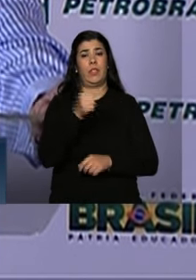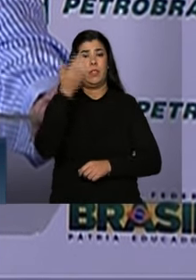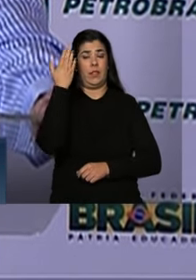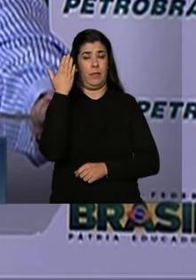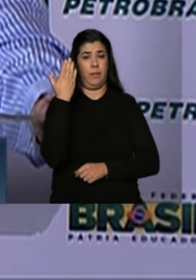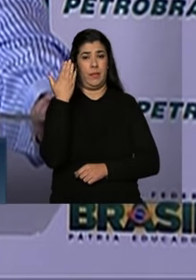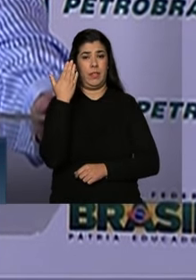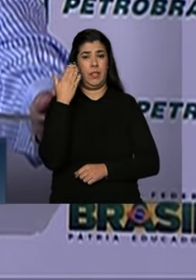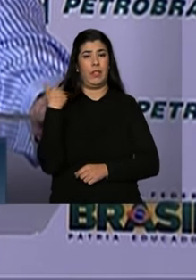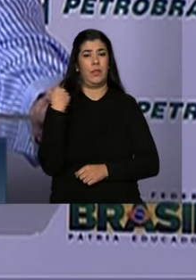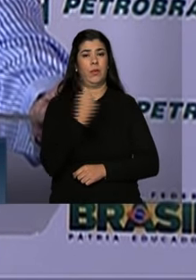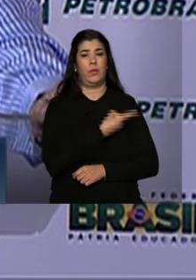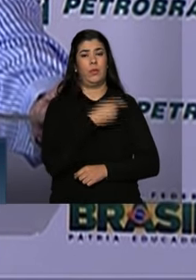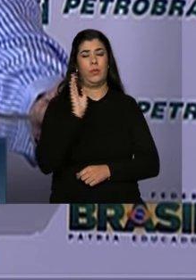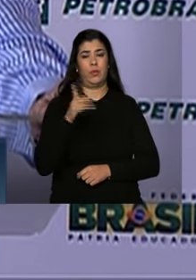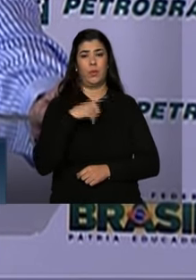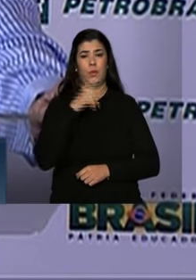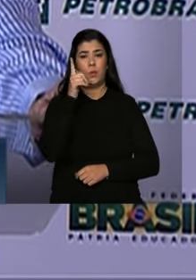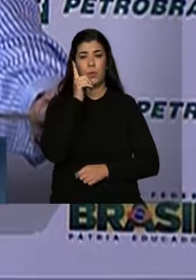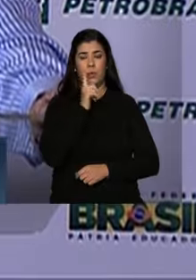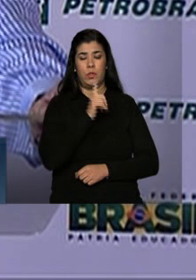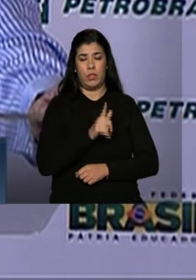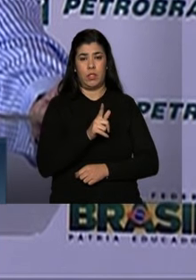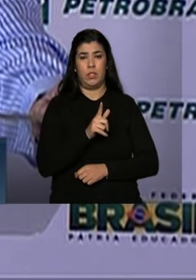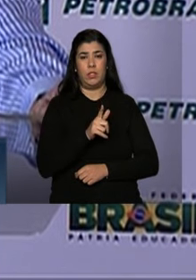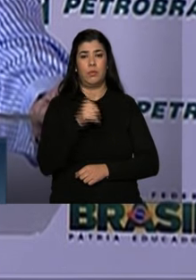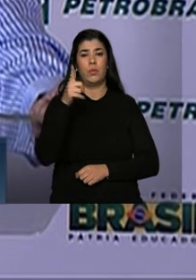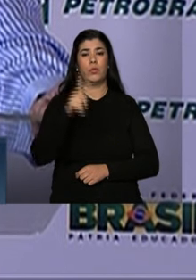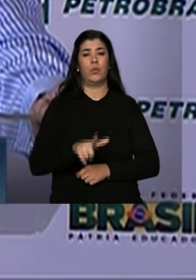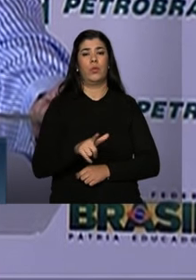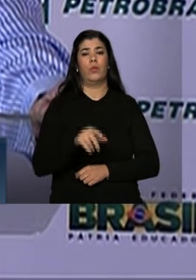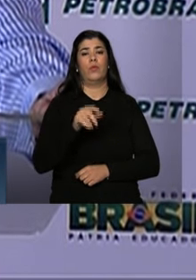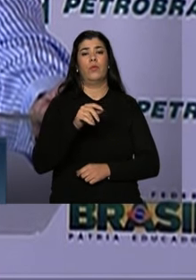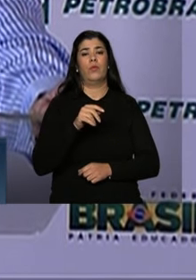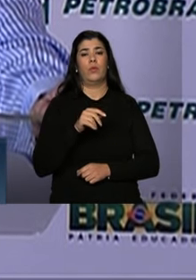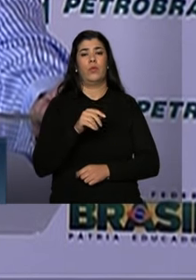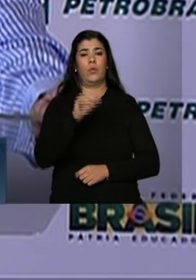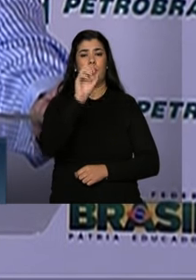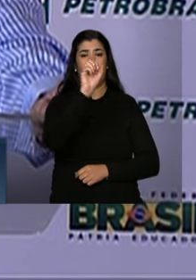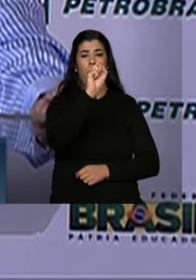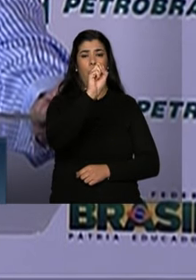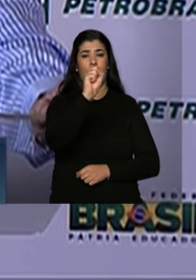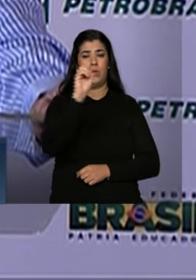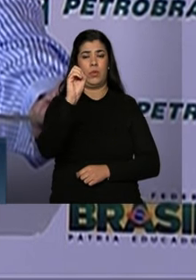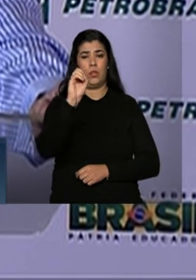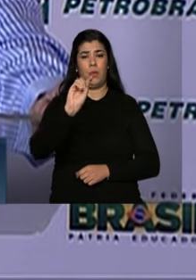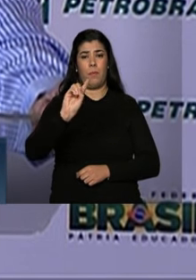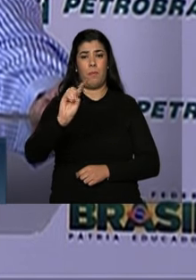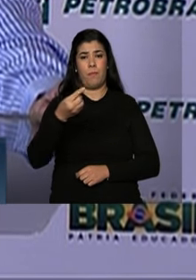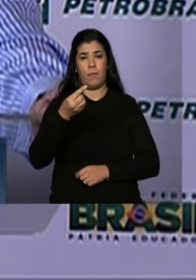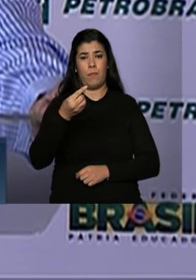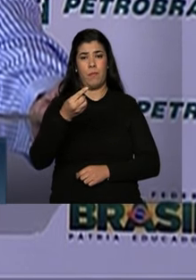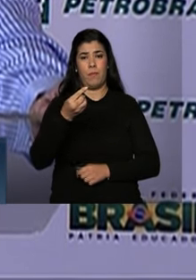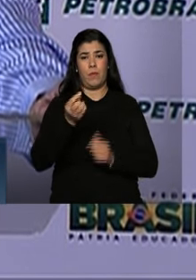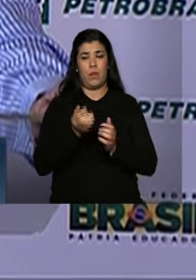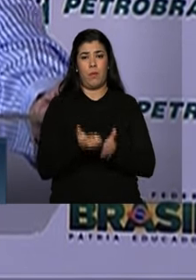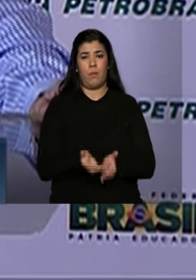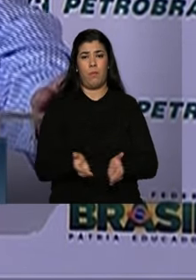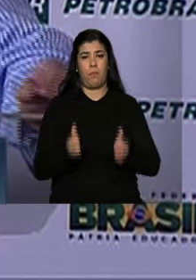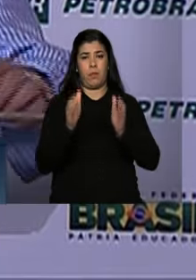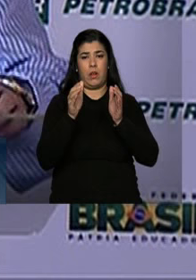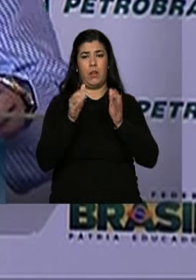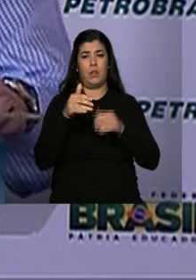passada, nós já atingimos a incrível marca de 800 mil barris por dia só no